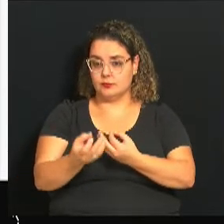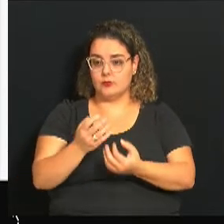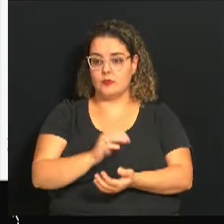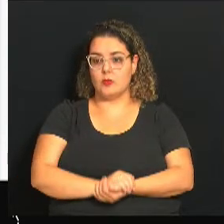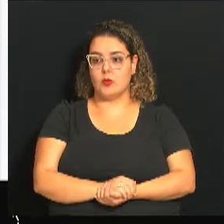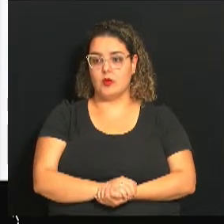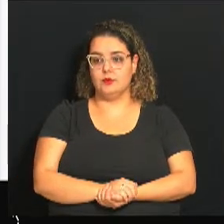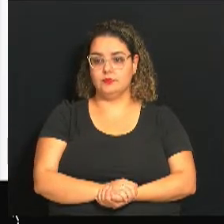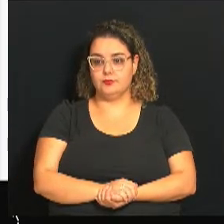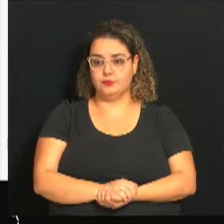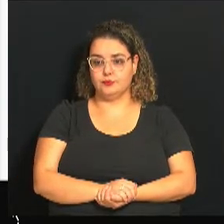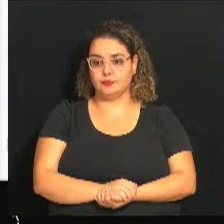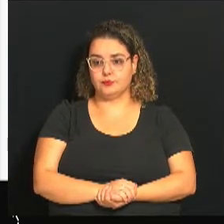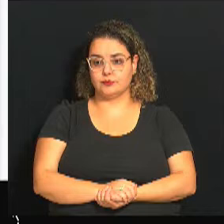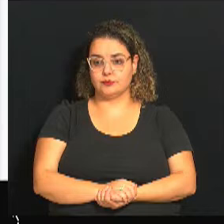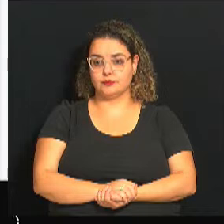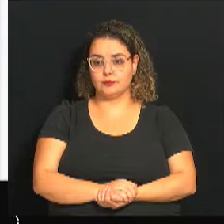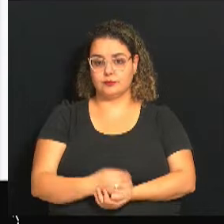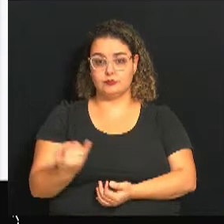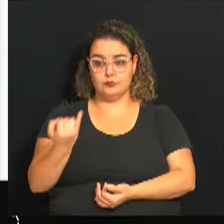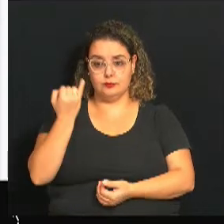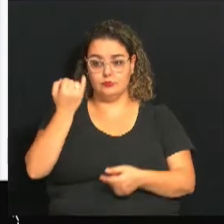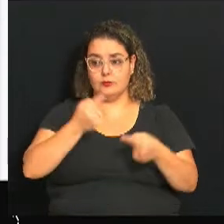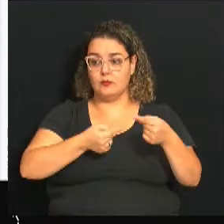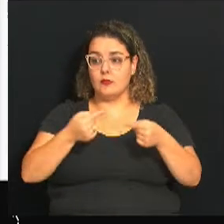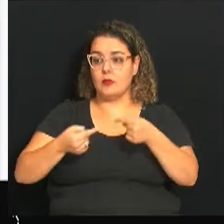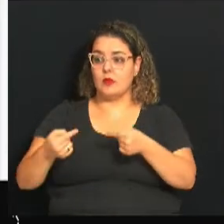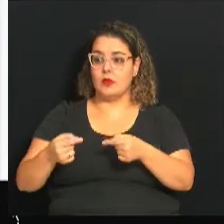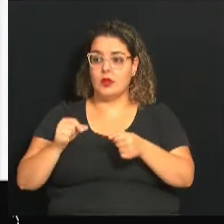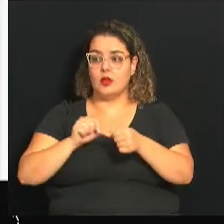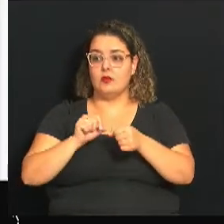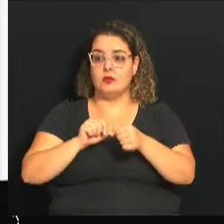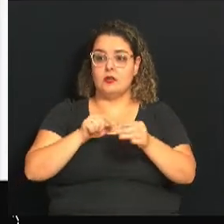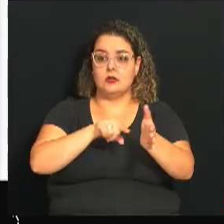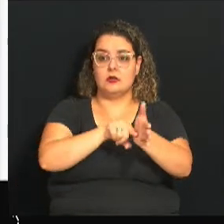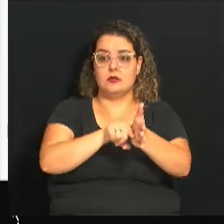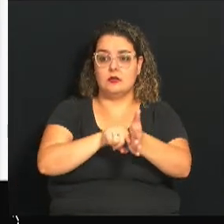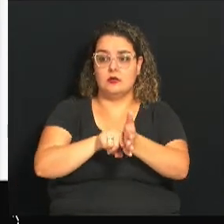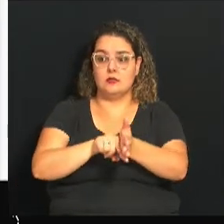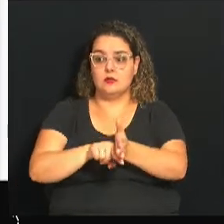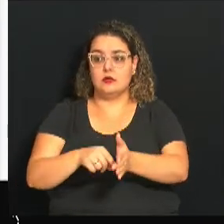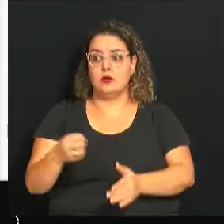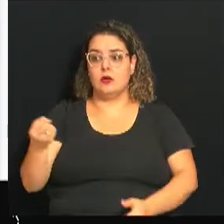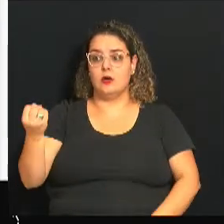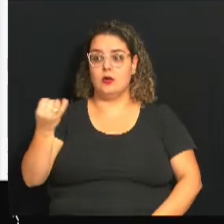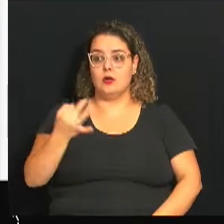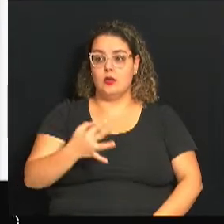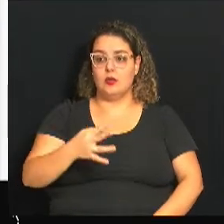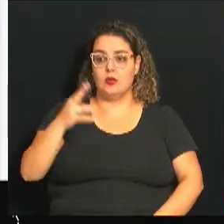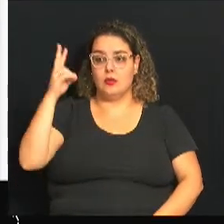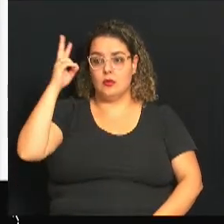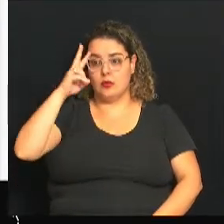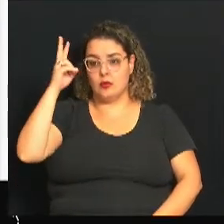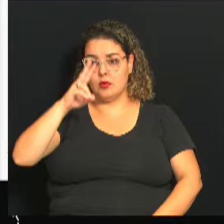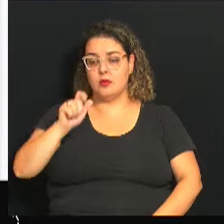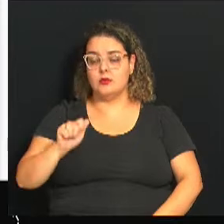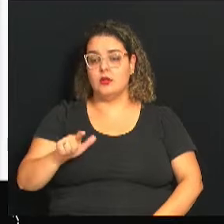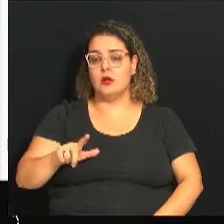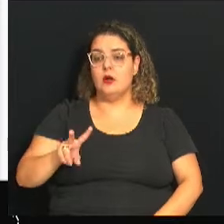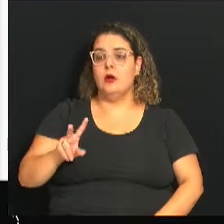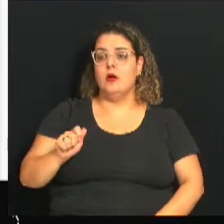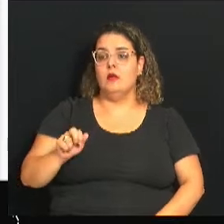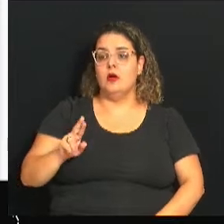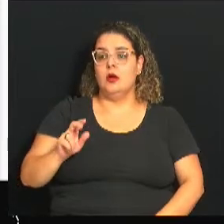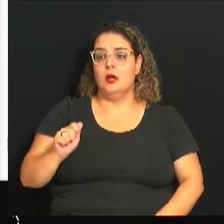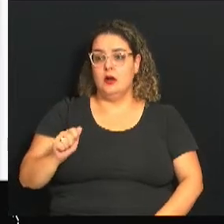importante a gente trazer essa discussão. Nós fizemos um levantamento de quantidade de histórico de alvarás, né, e